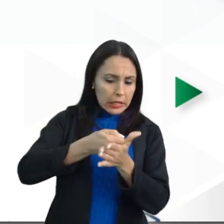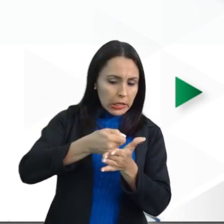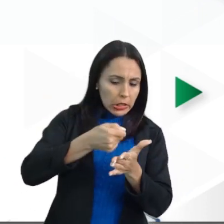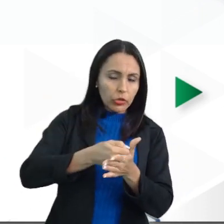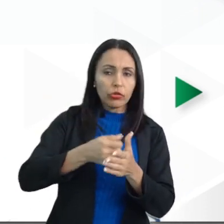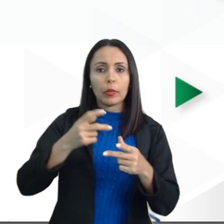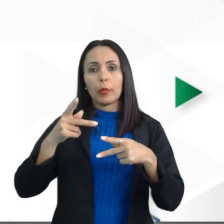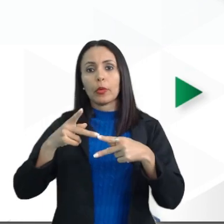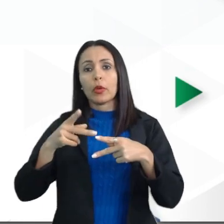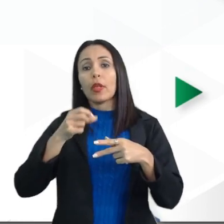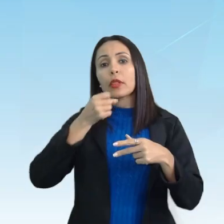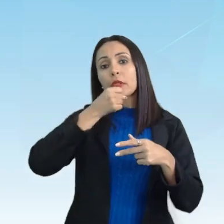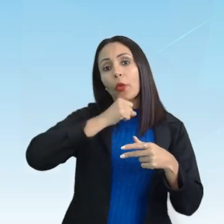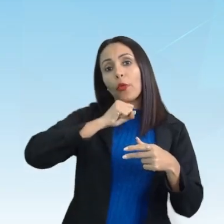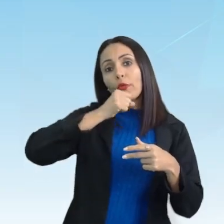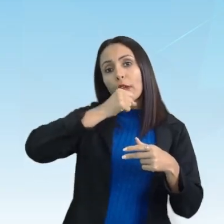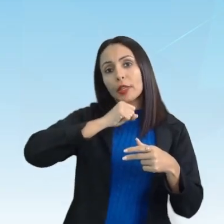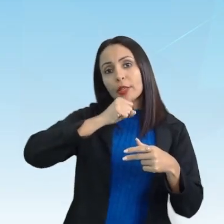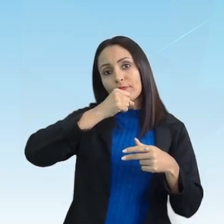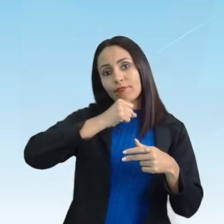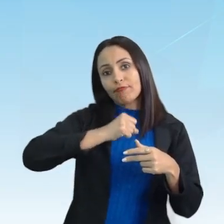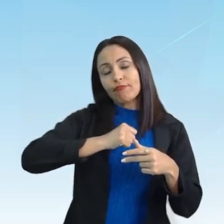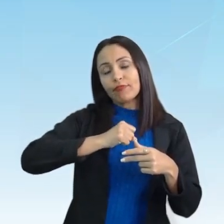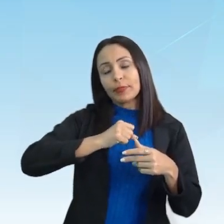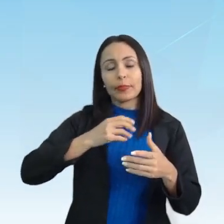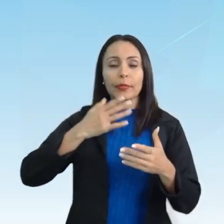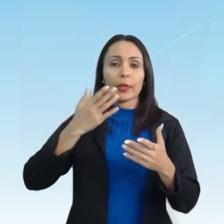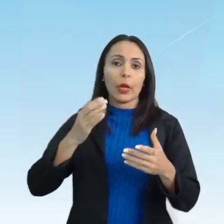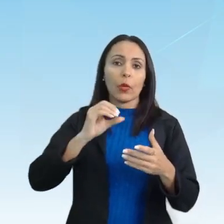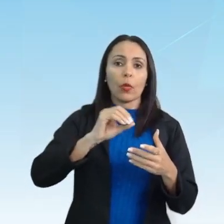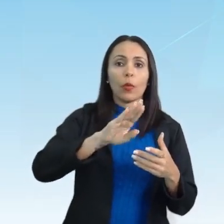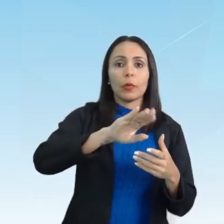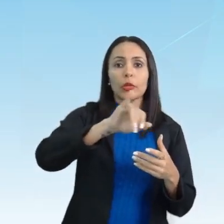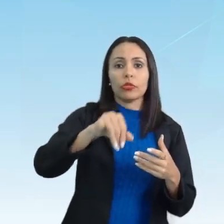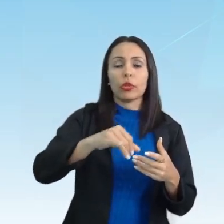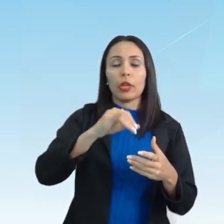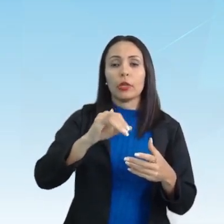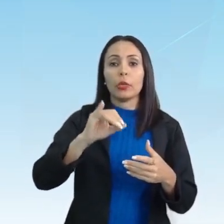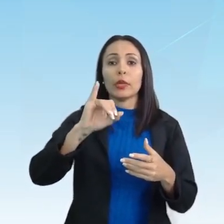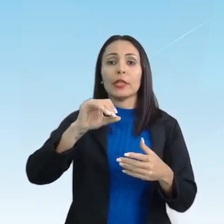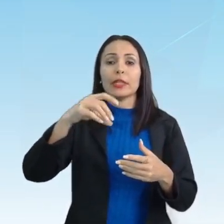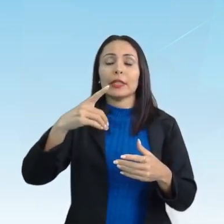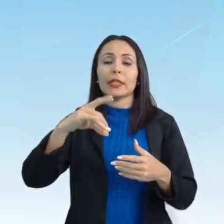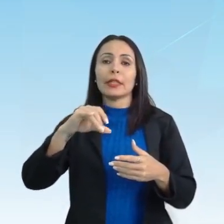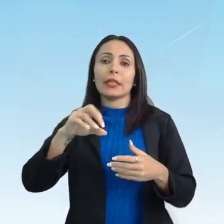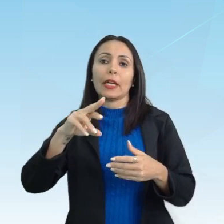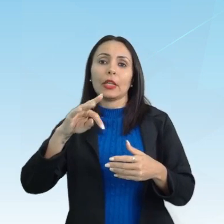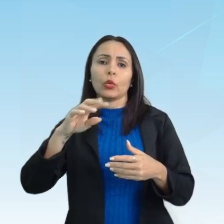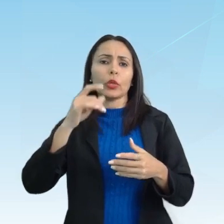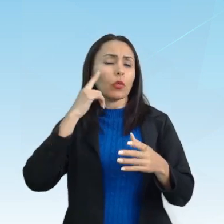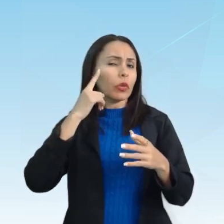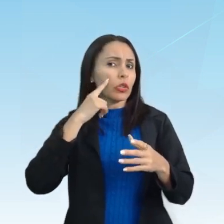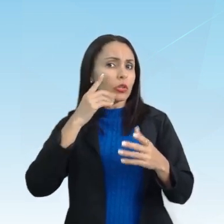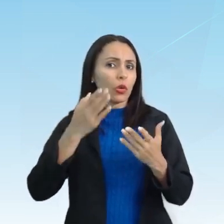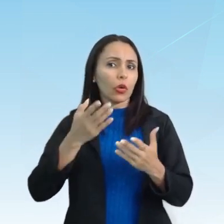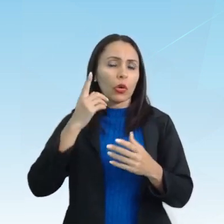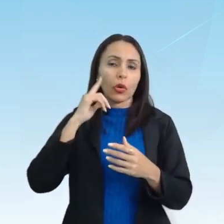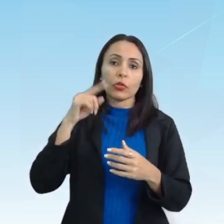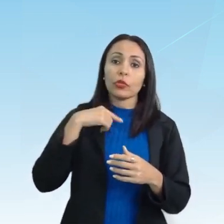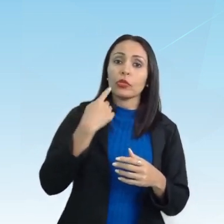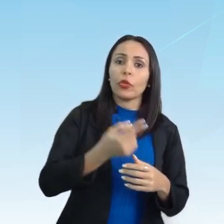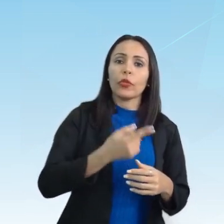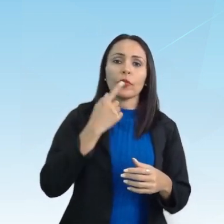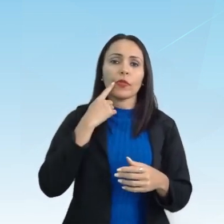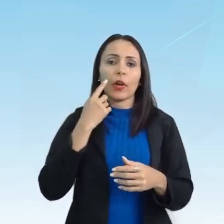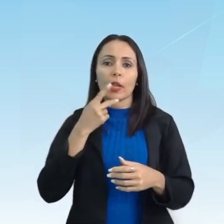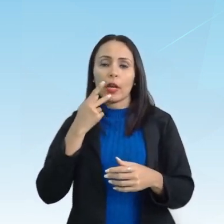de sorvete é o objeto indireto. E o de é a preposição. Então vejam só, quando nós chamamos